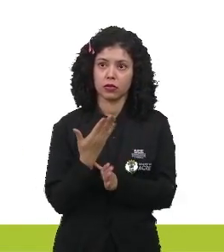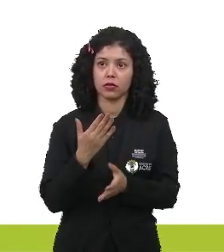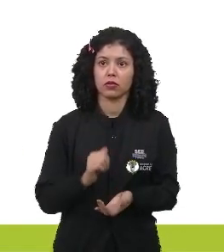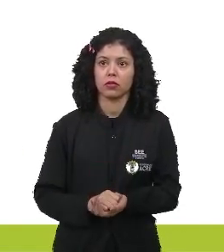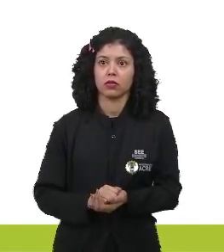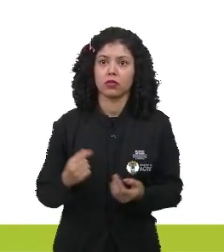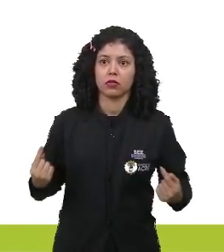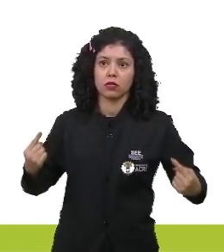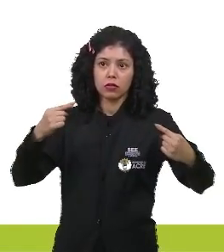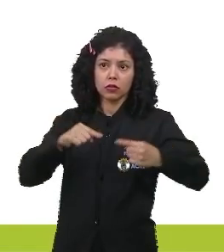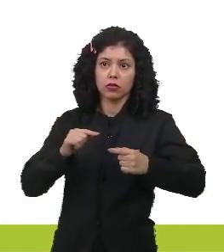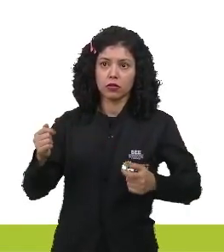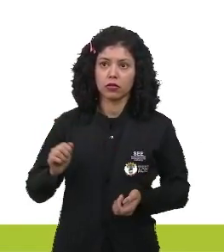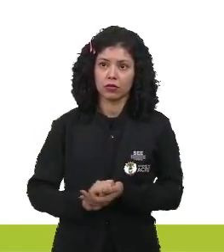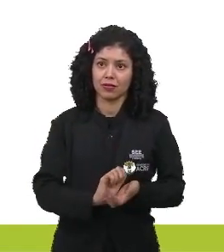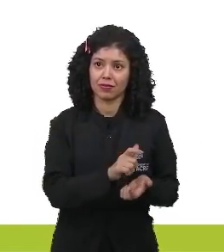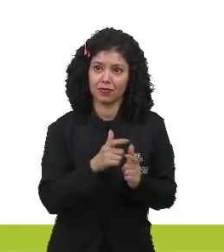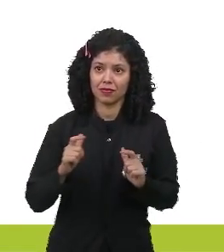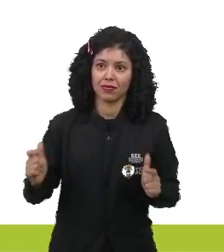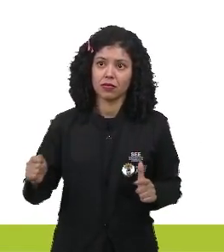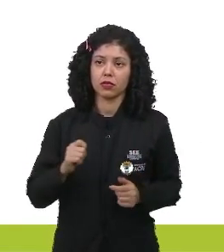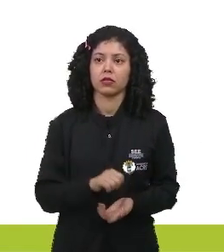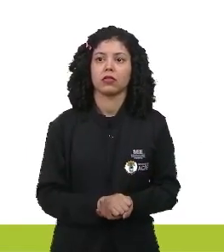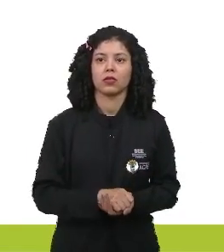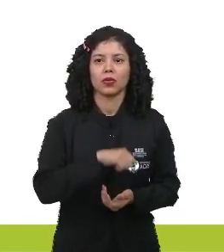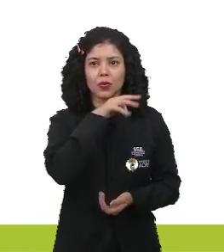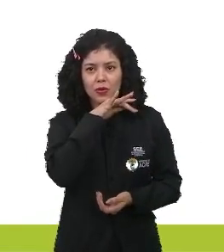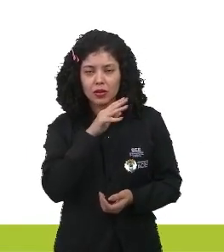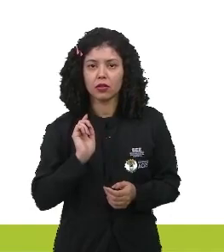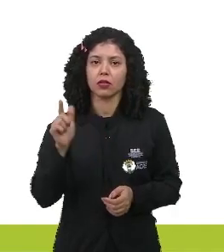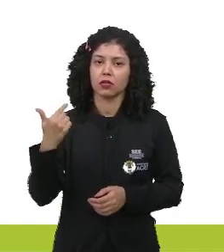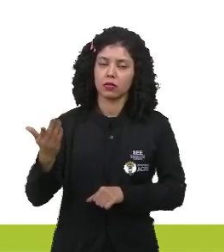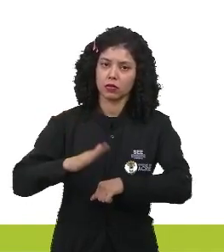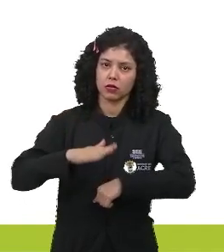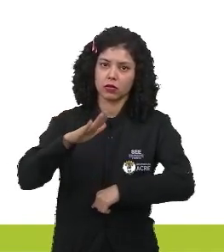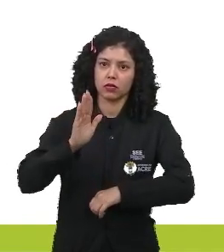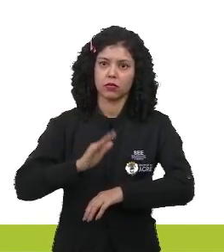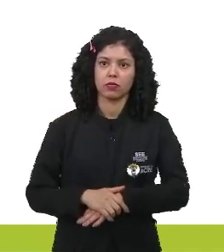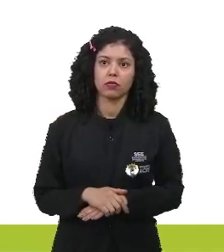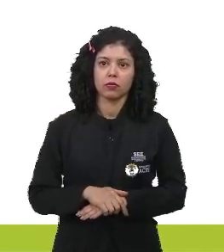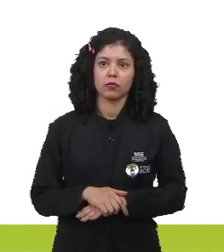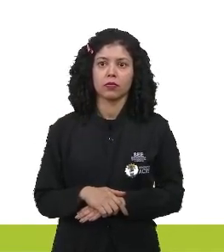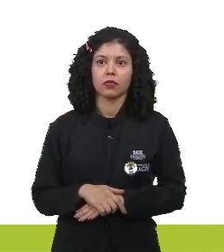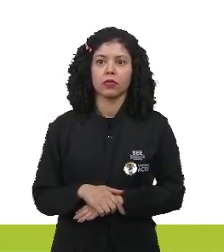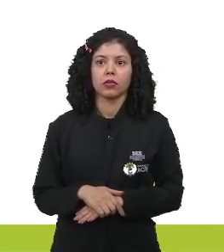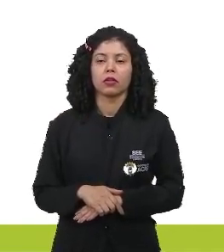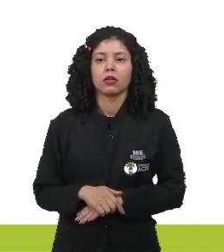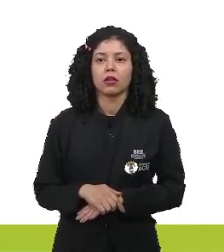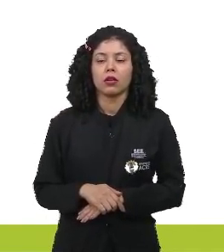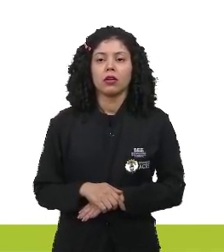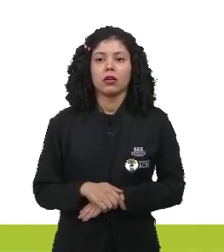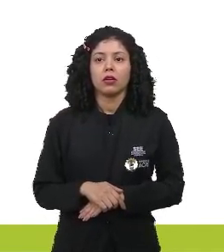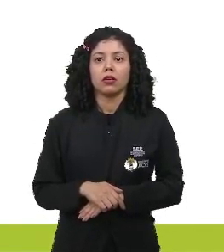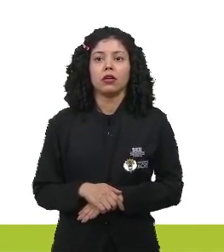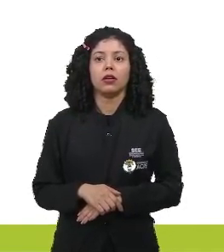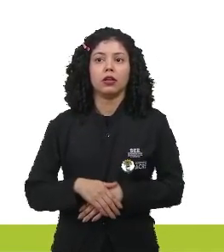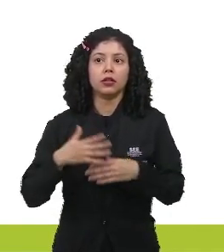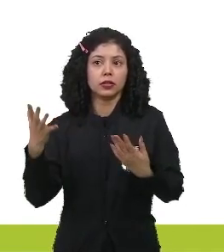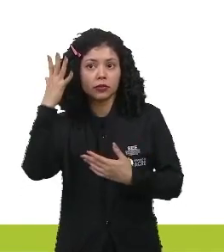uma competição gananciosa e egoísta por ter mais do que o outro para